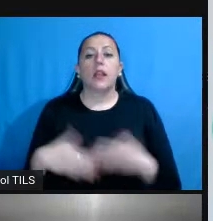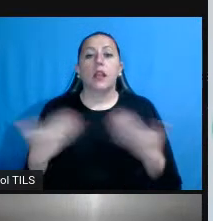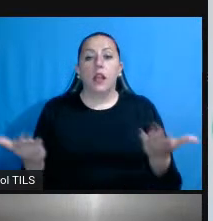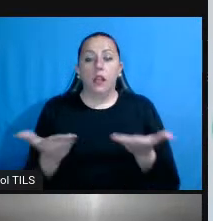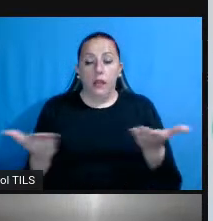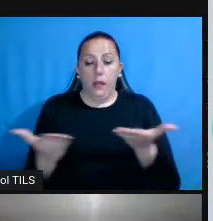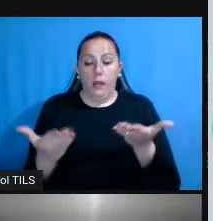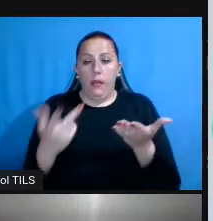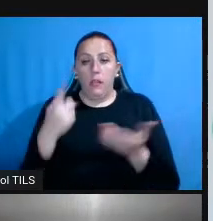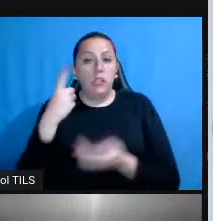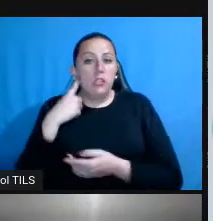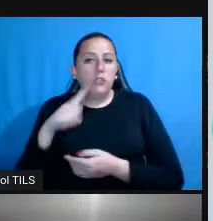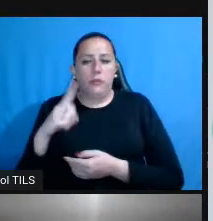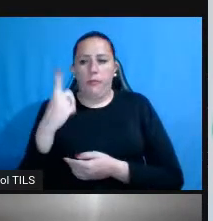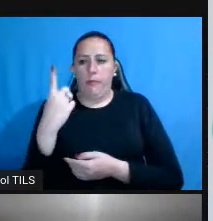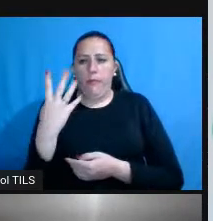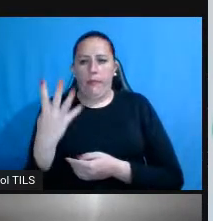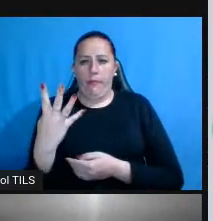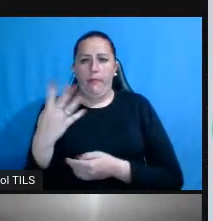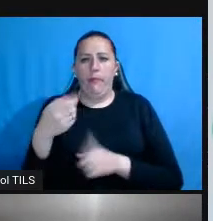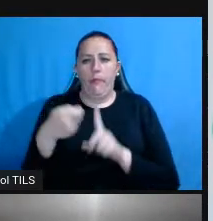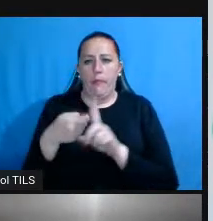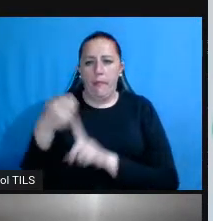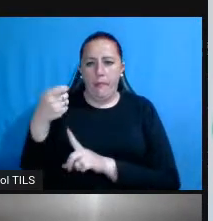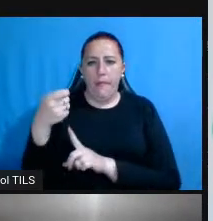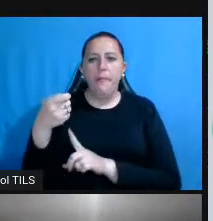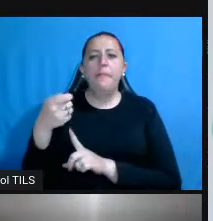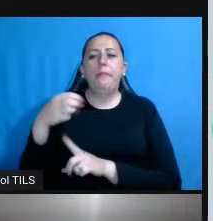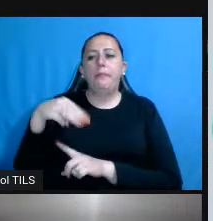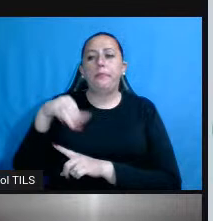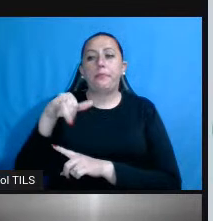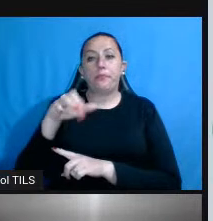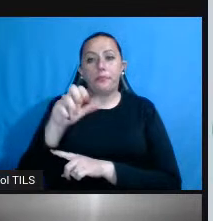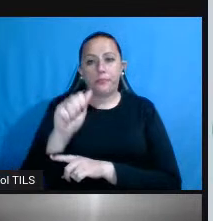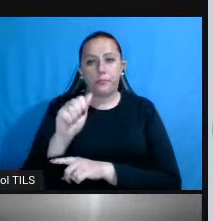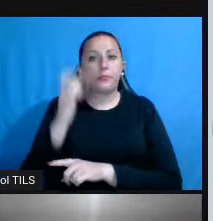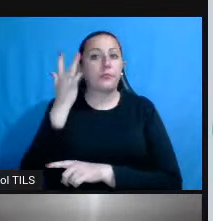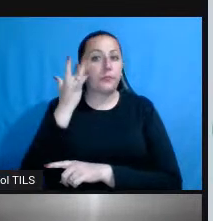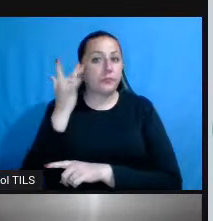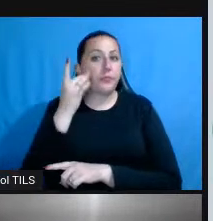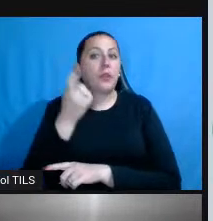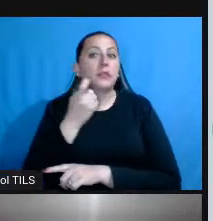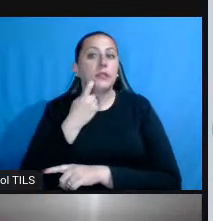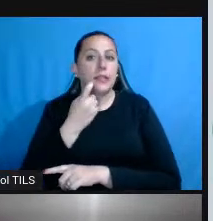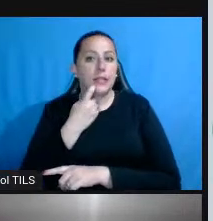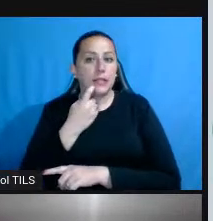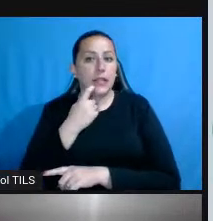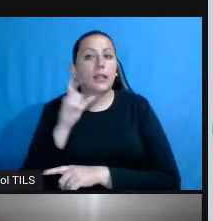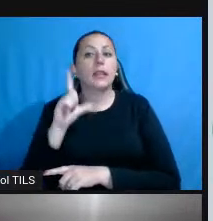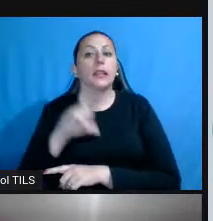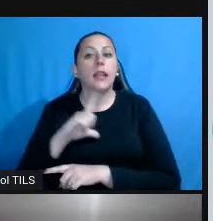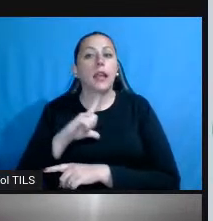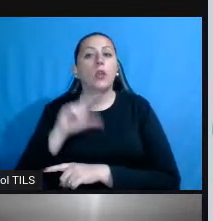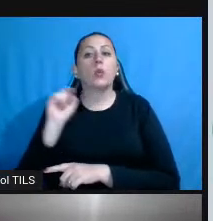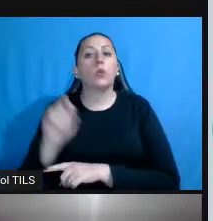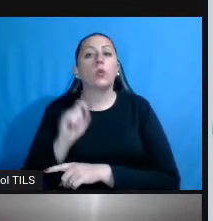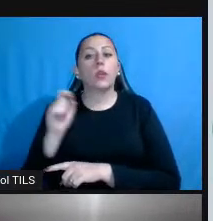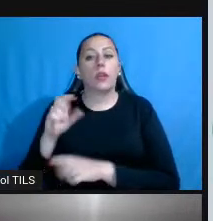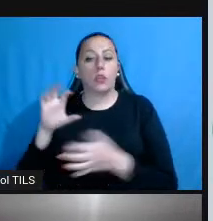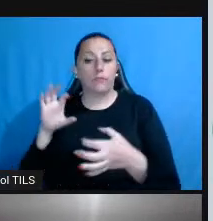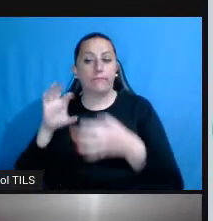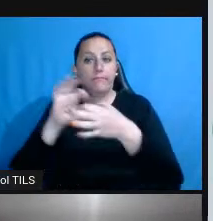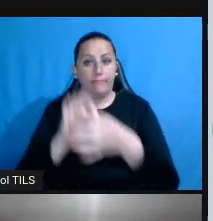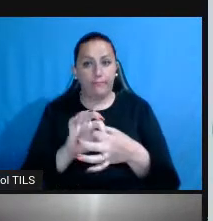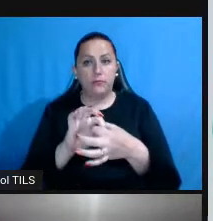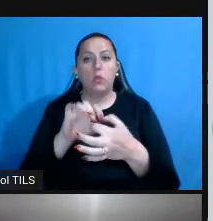dia 14 de maio, que é amanhã, então, vai ter conexões ou reconexões, que é